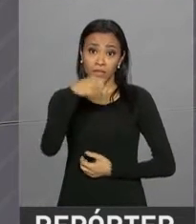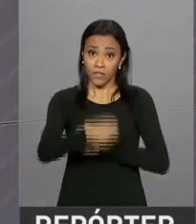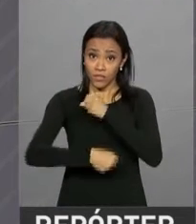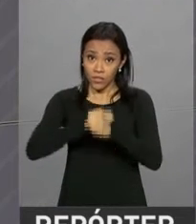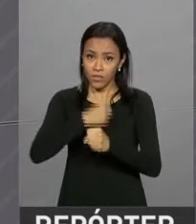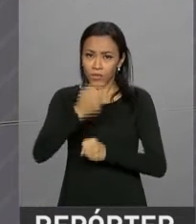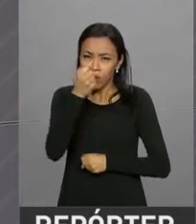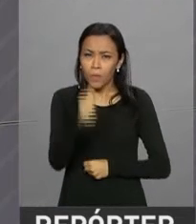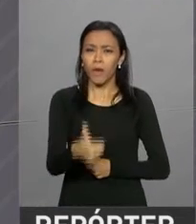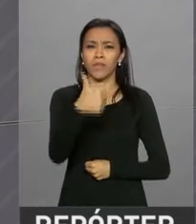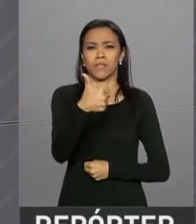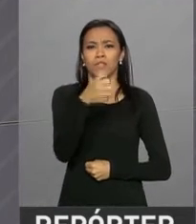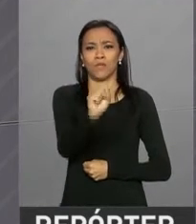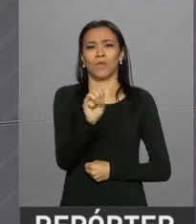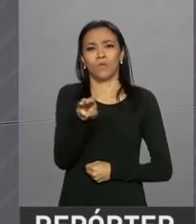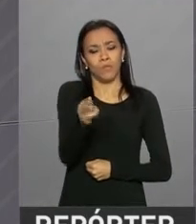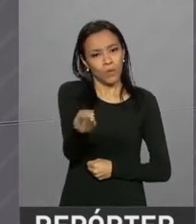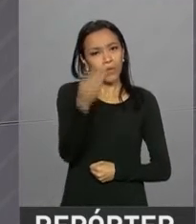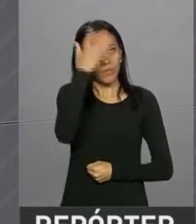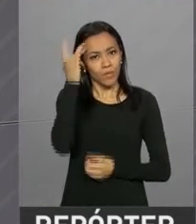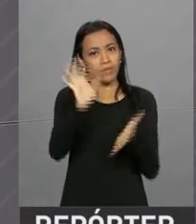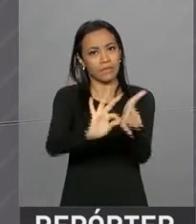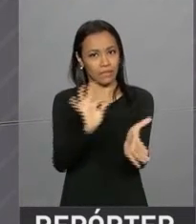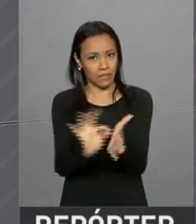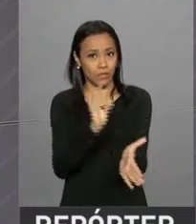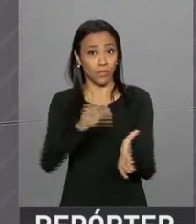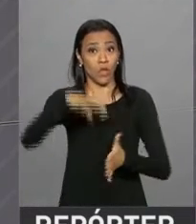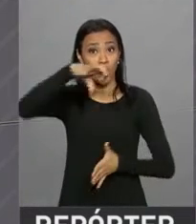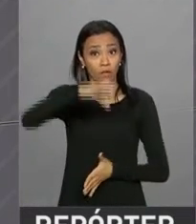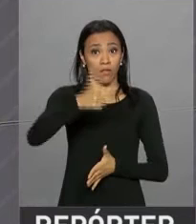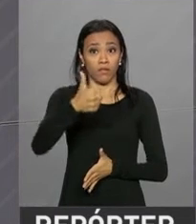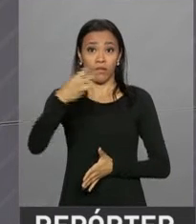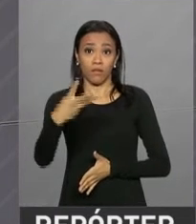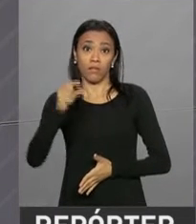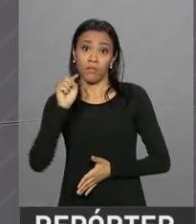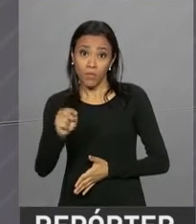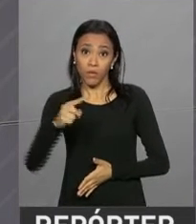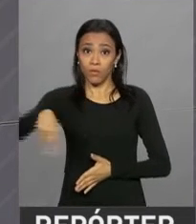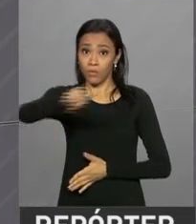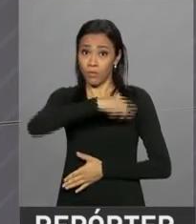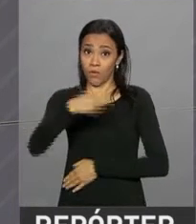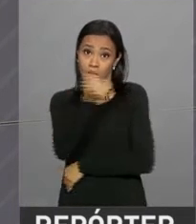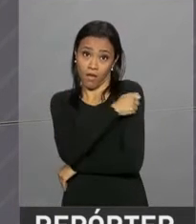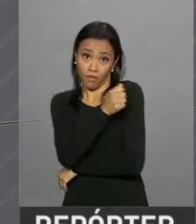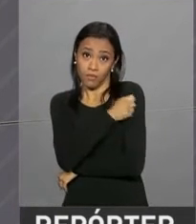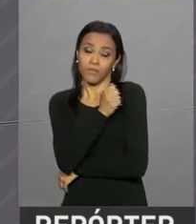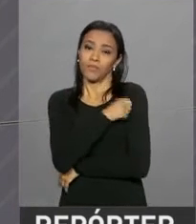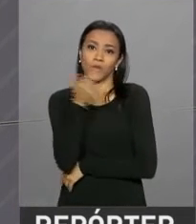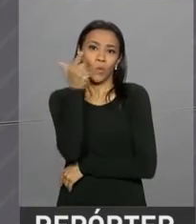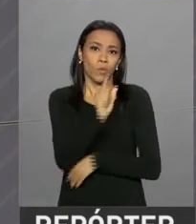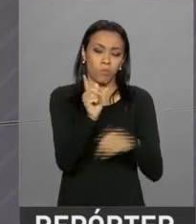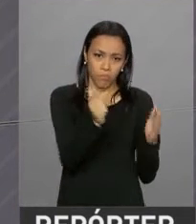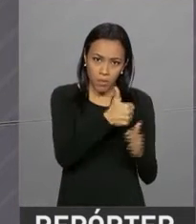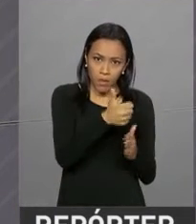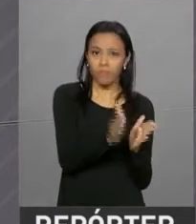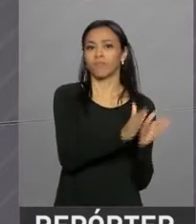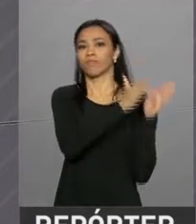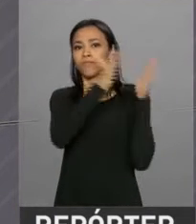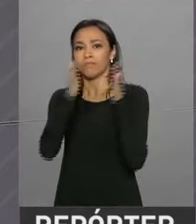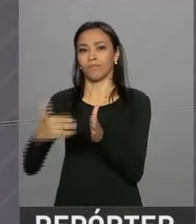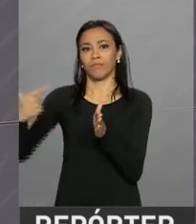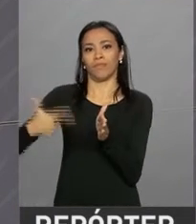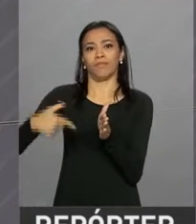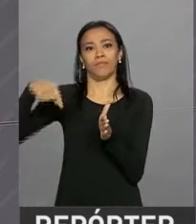quase 18 milhões de inscritos 913 mil estudantes passarão para a próxima fase as provas que vão